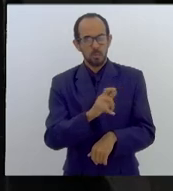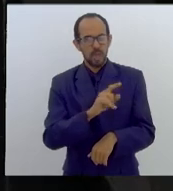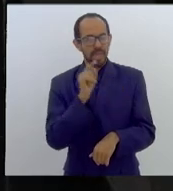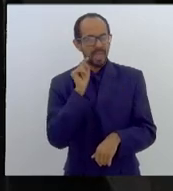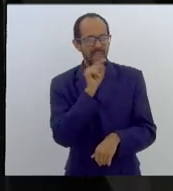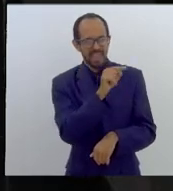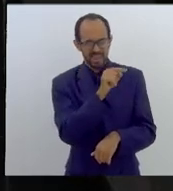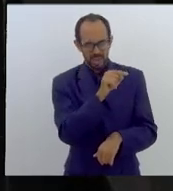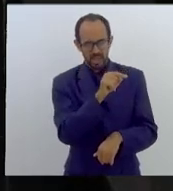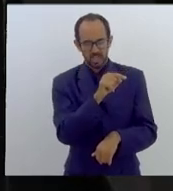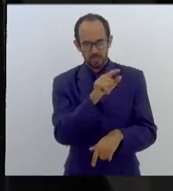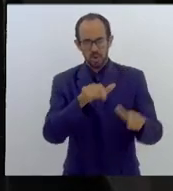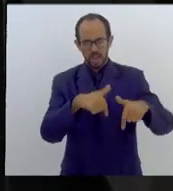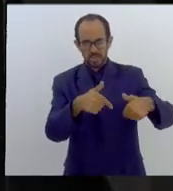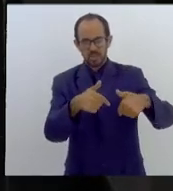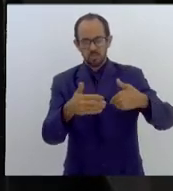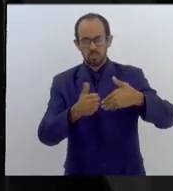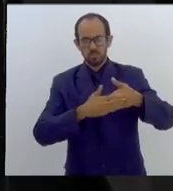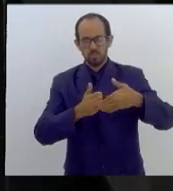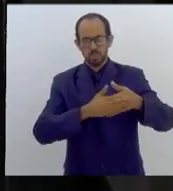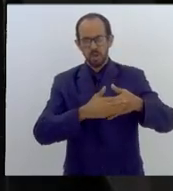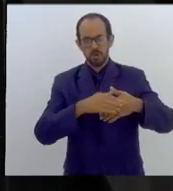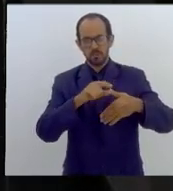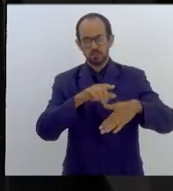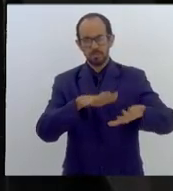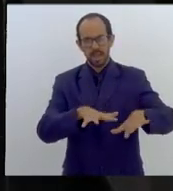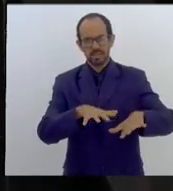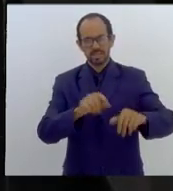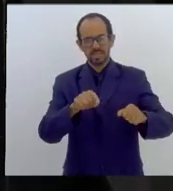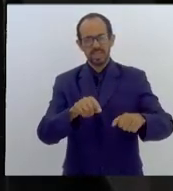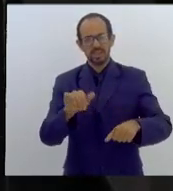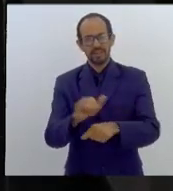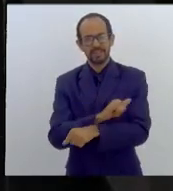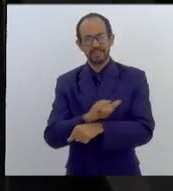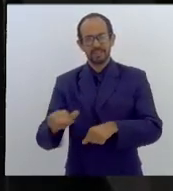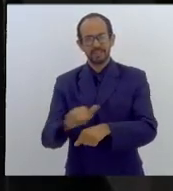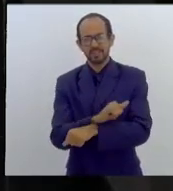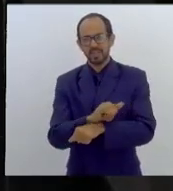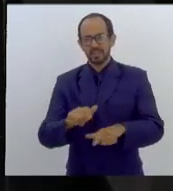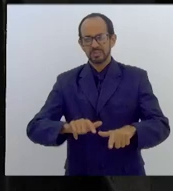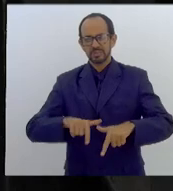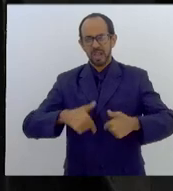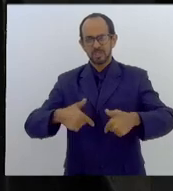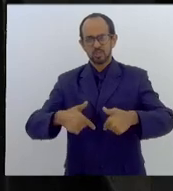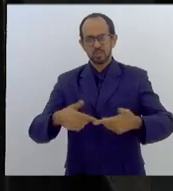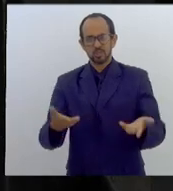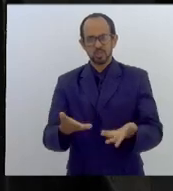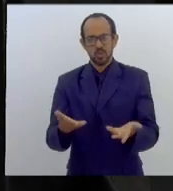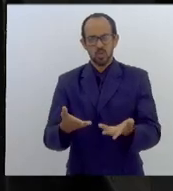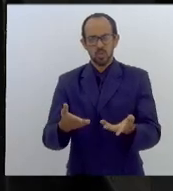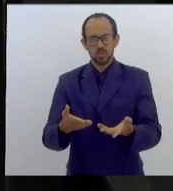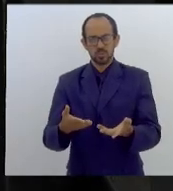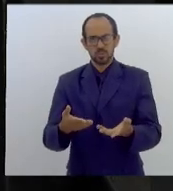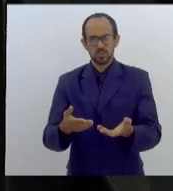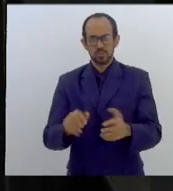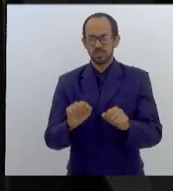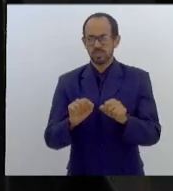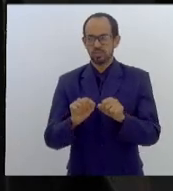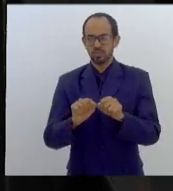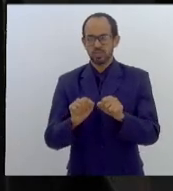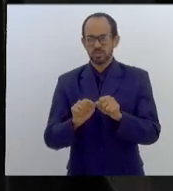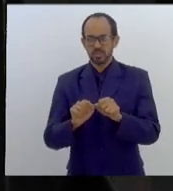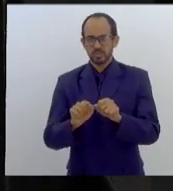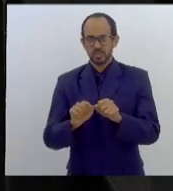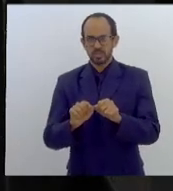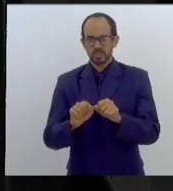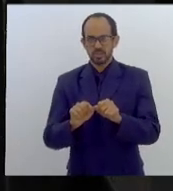por sua iniciativa institucional, mas ela seja, digamos assim, instrumento de ações que hoje são colocadas como eixo, um dos dois